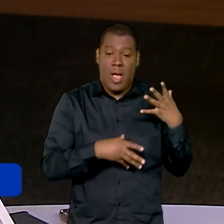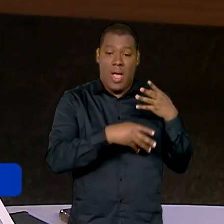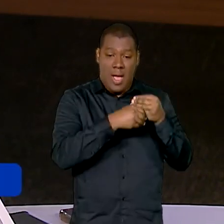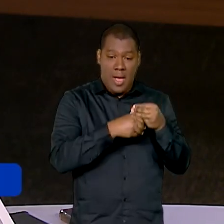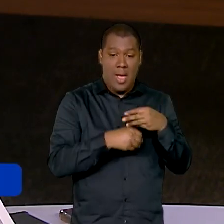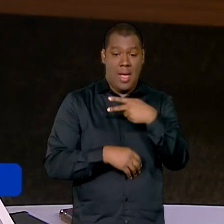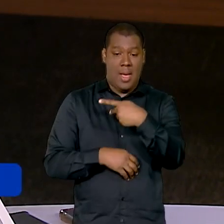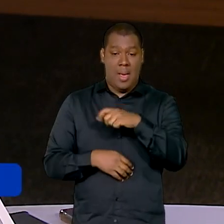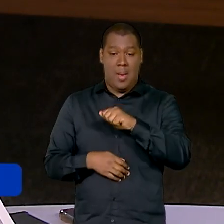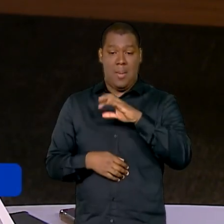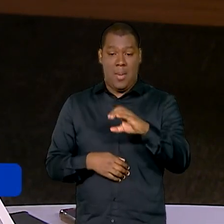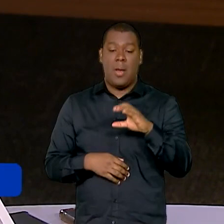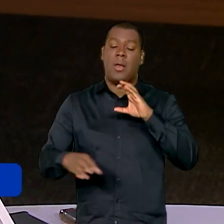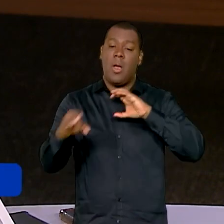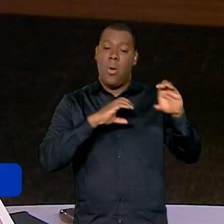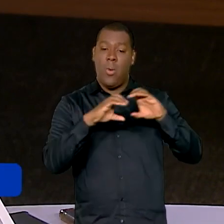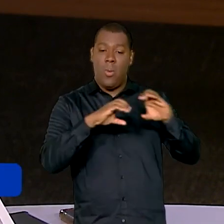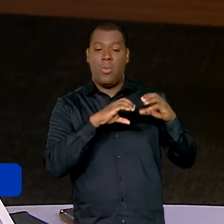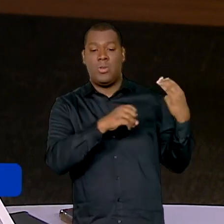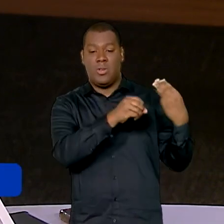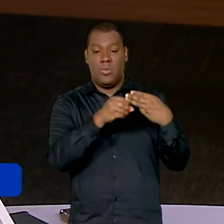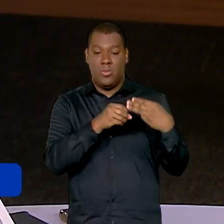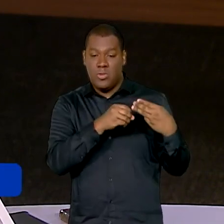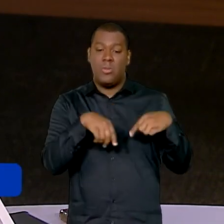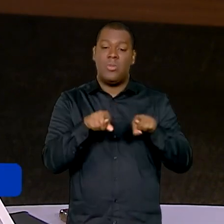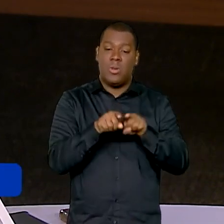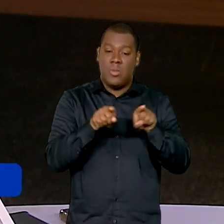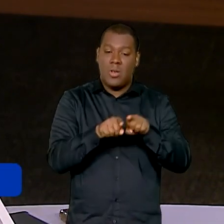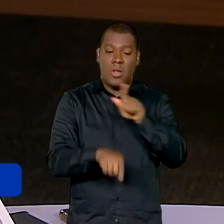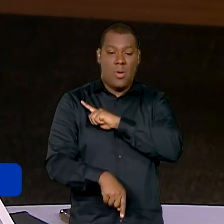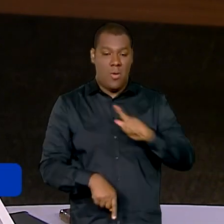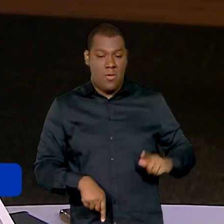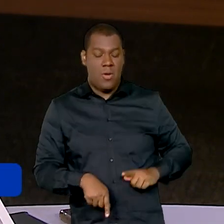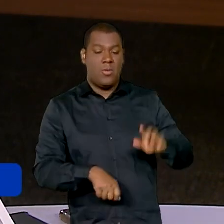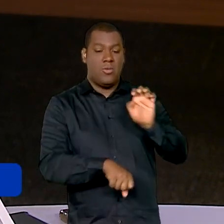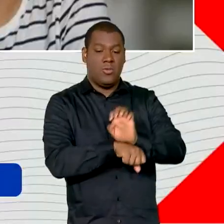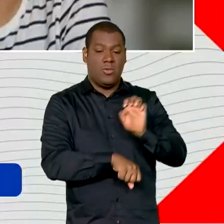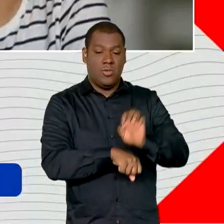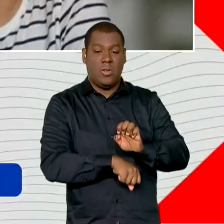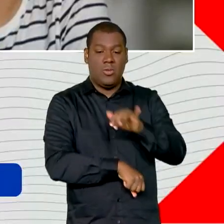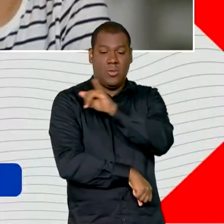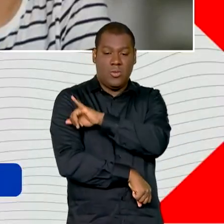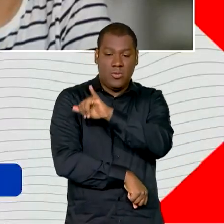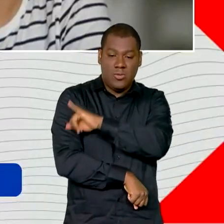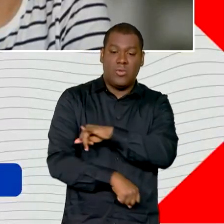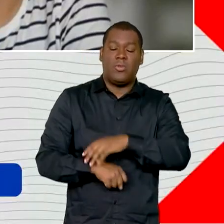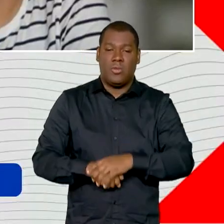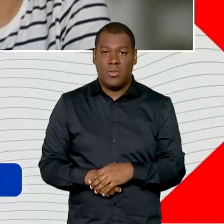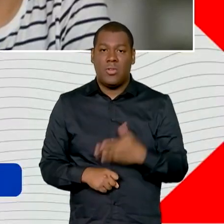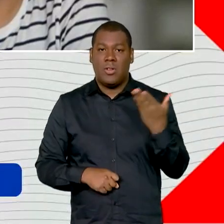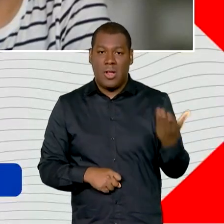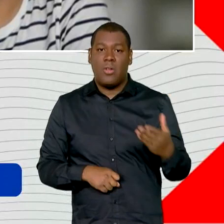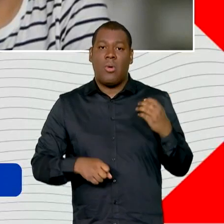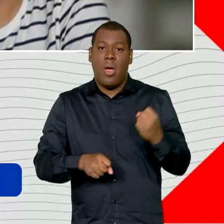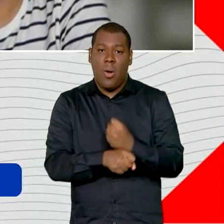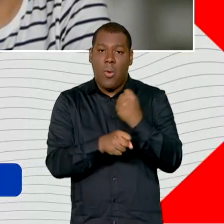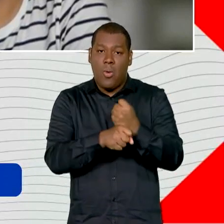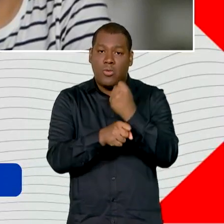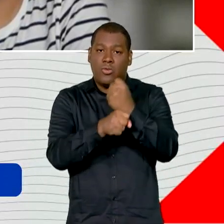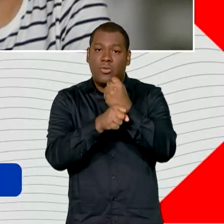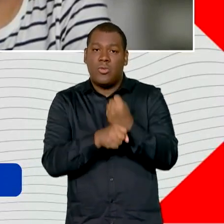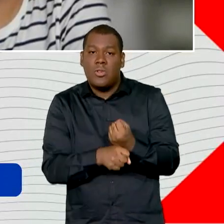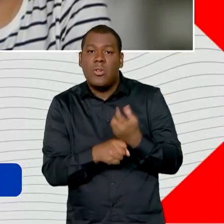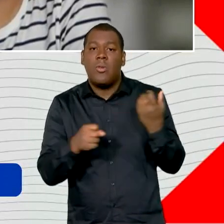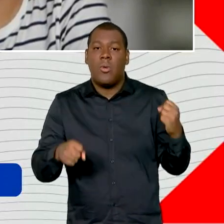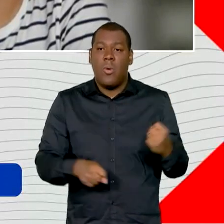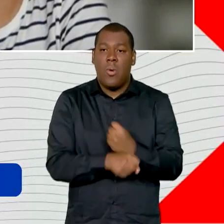e estamos dialogando com os municípios e com o governo do estado para que dessa vez execute essas obras. Então são obras de